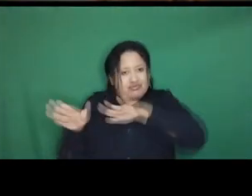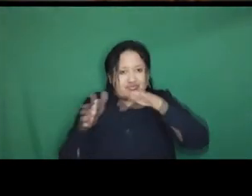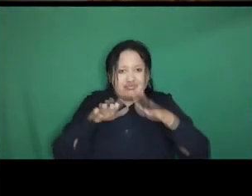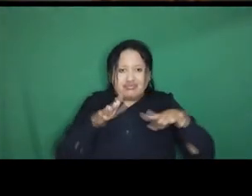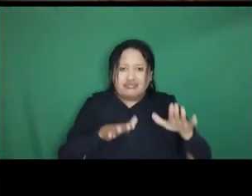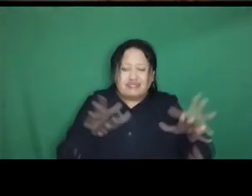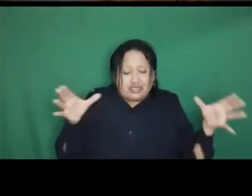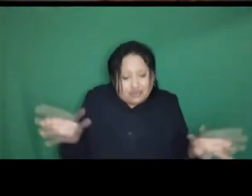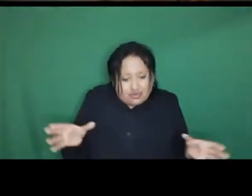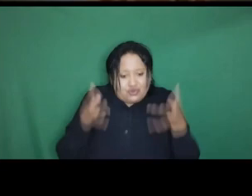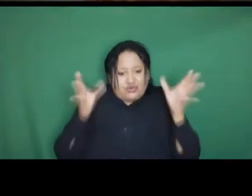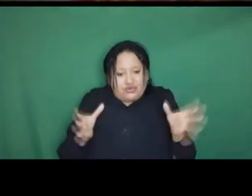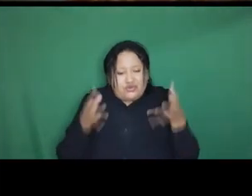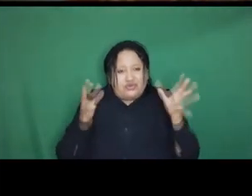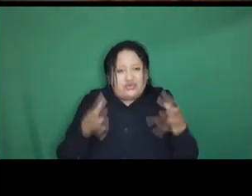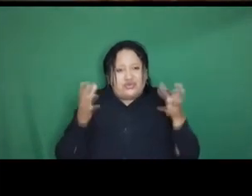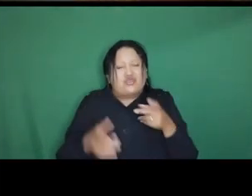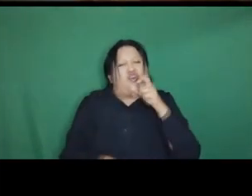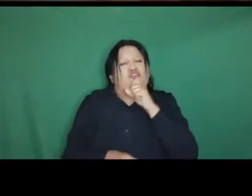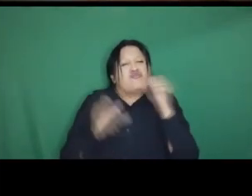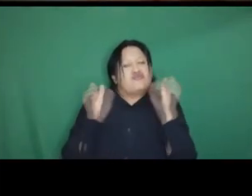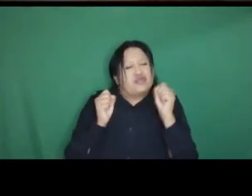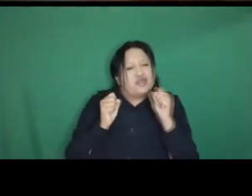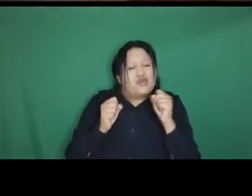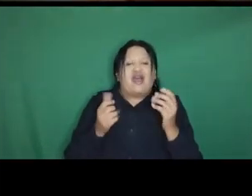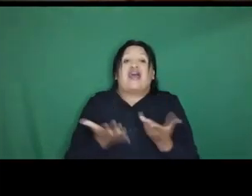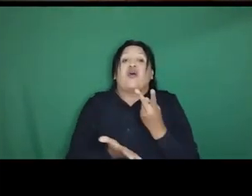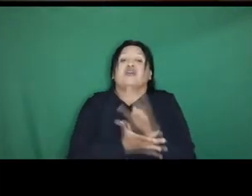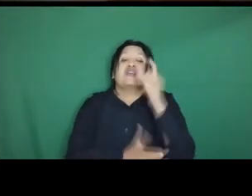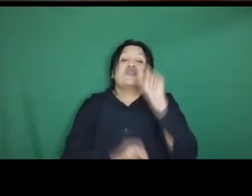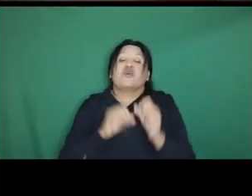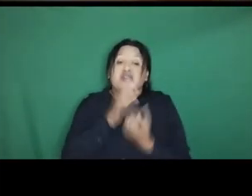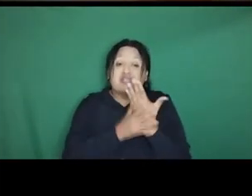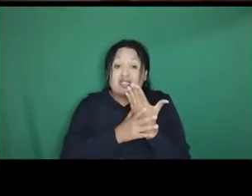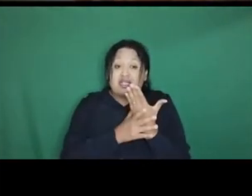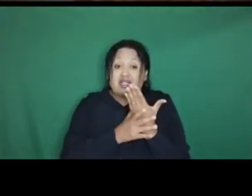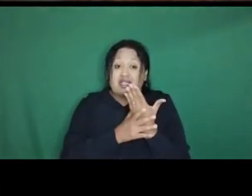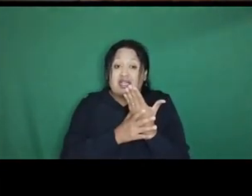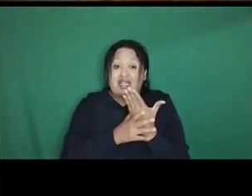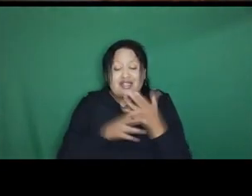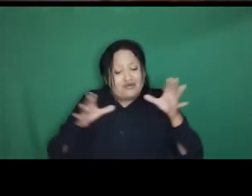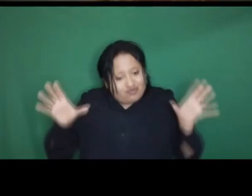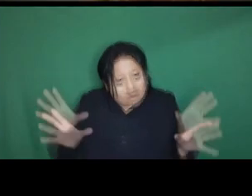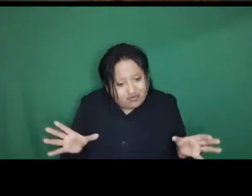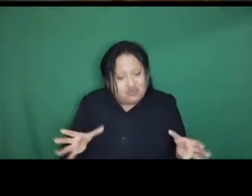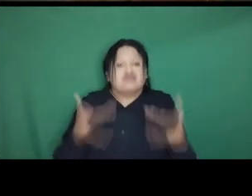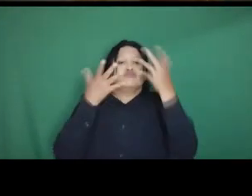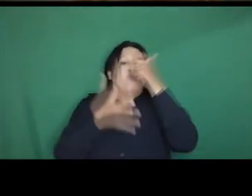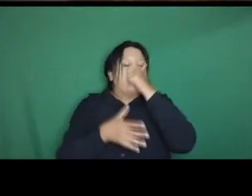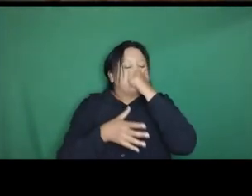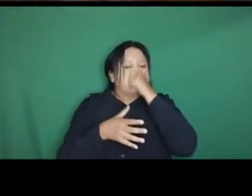alimentada com a umidade aí do Oceano e acaba sendo uma aglomerado vamos dizer assim né